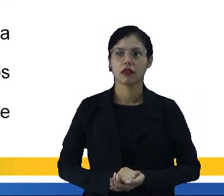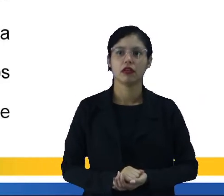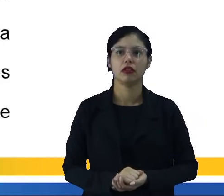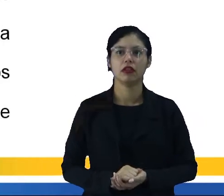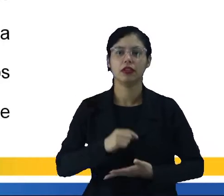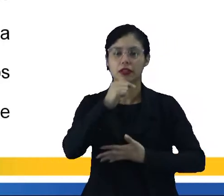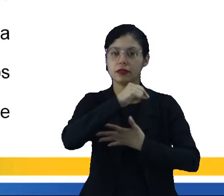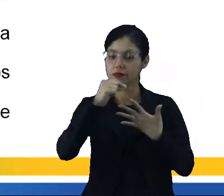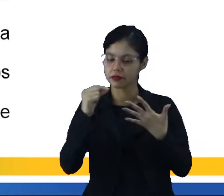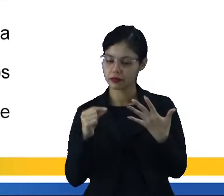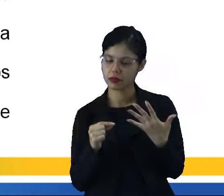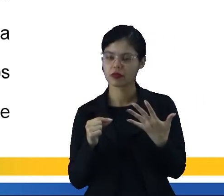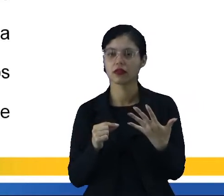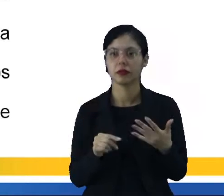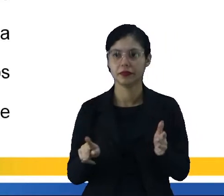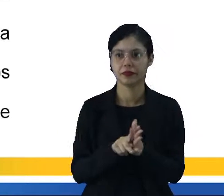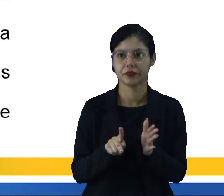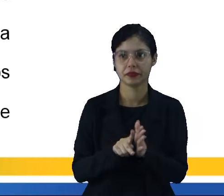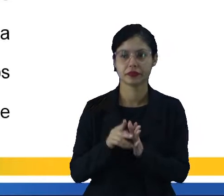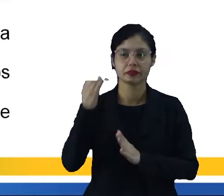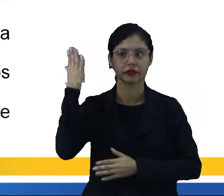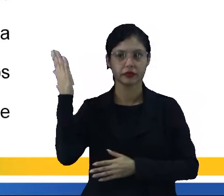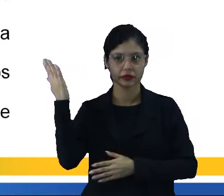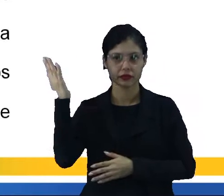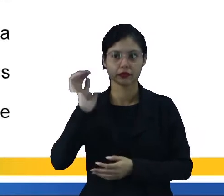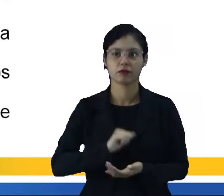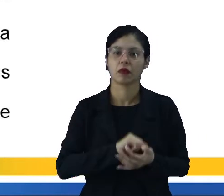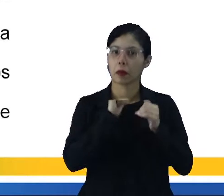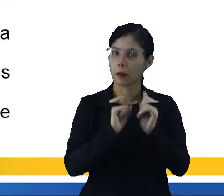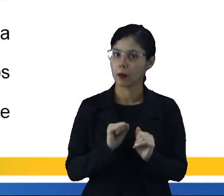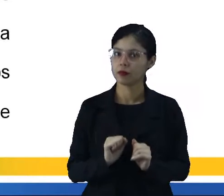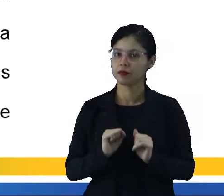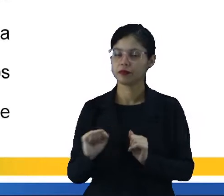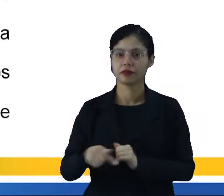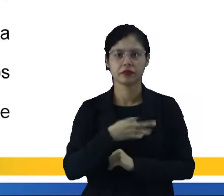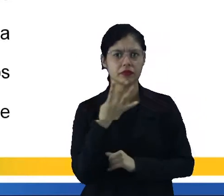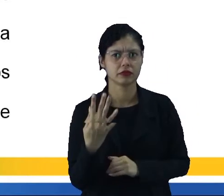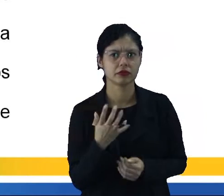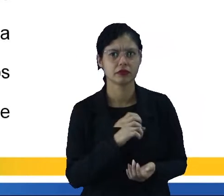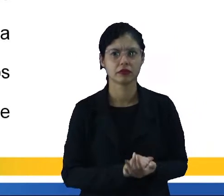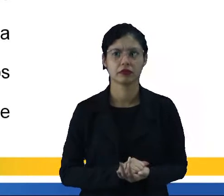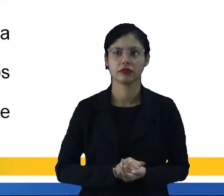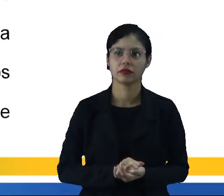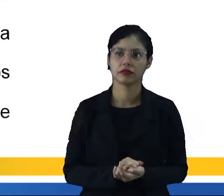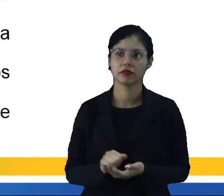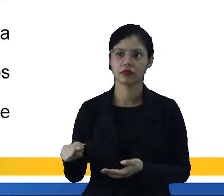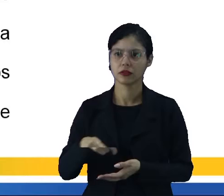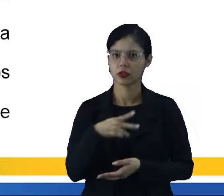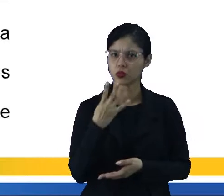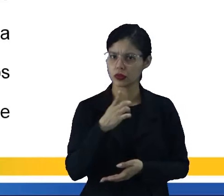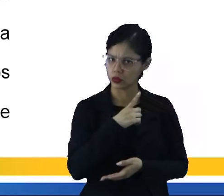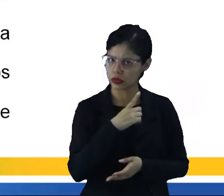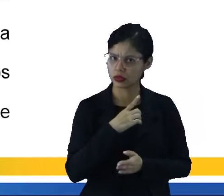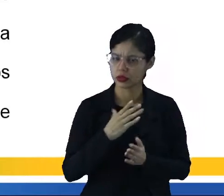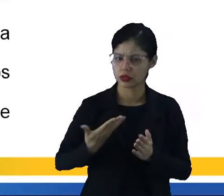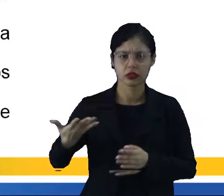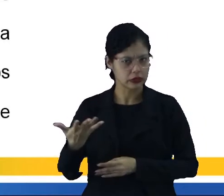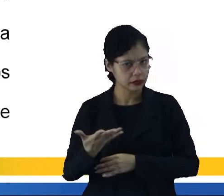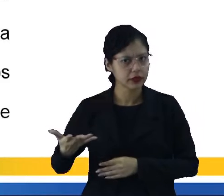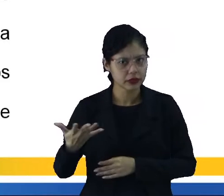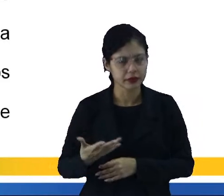elementos de uma pirâmide aqui tá a pirâmide novamente você pode contar comigo aqui ó Quantos lados tem essa base